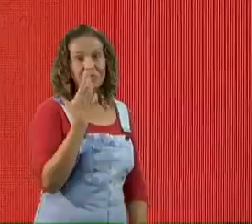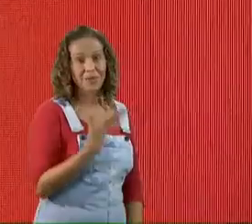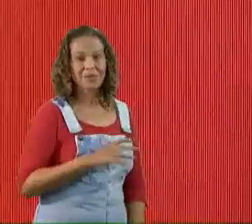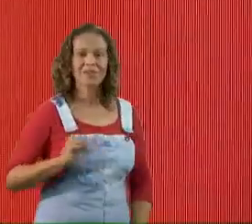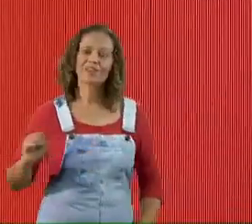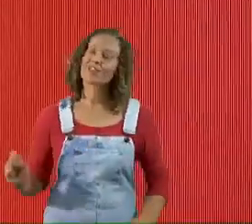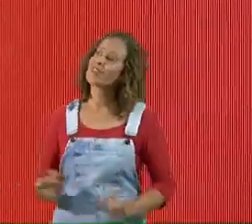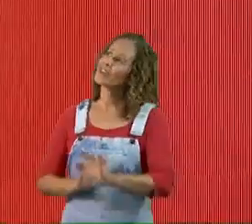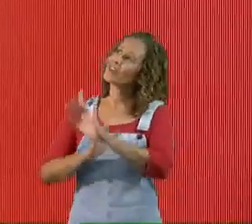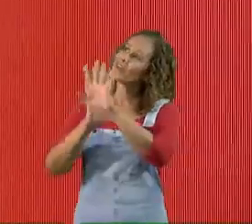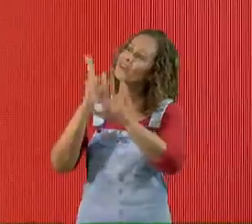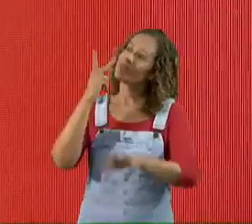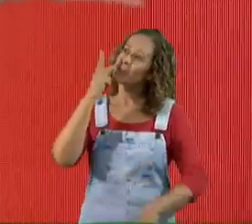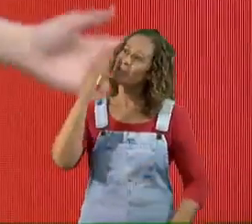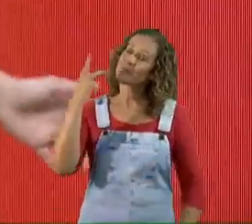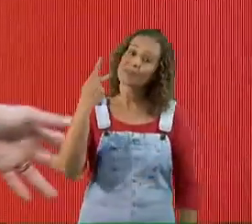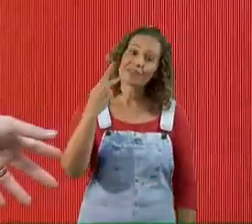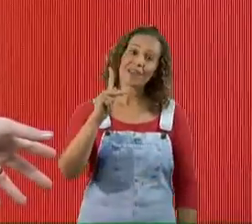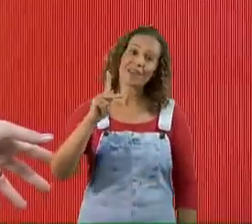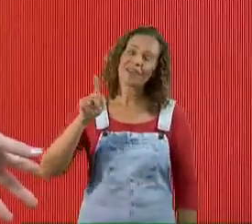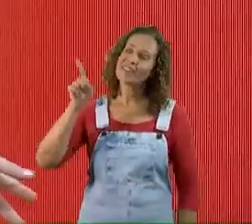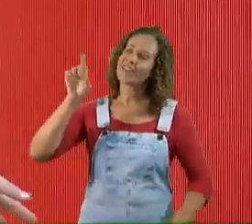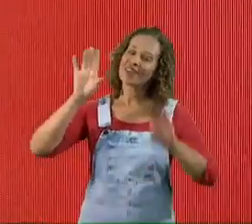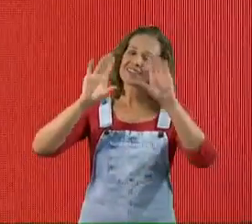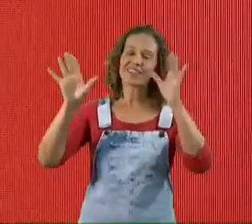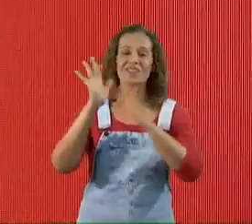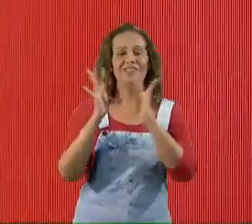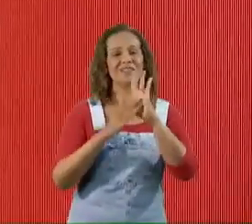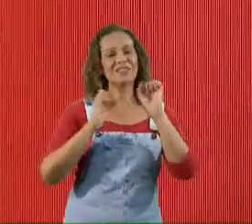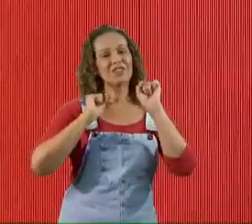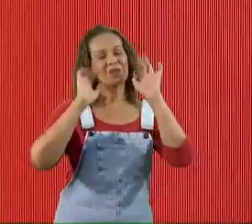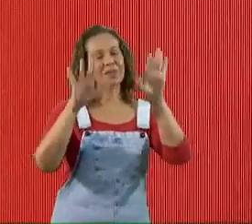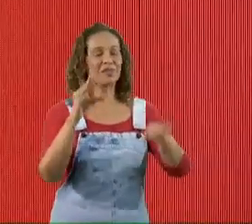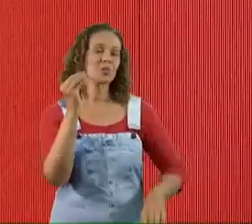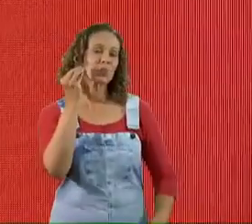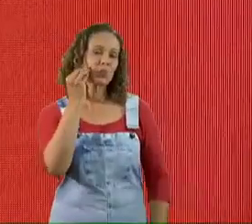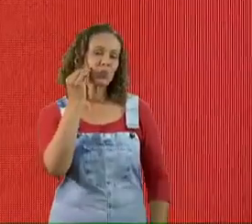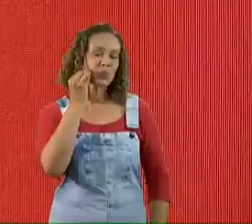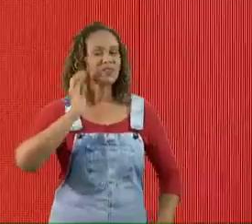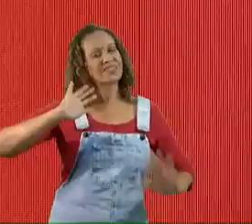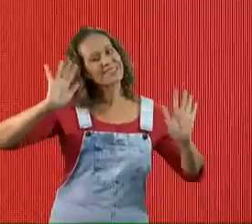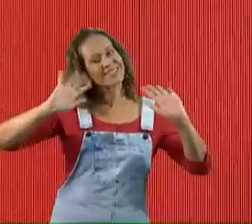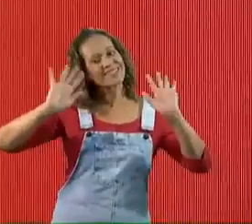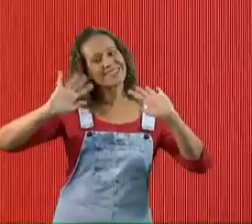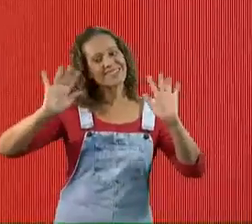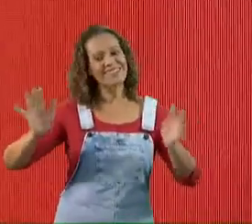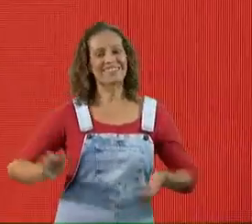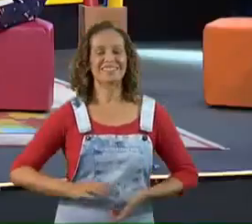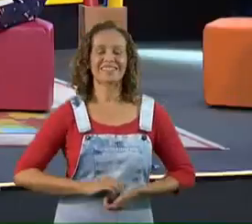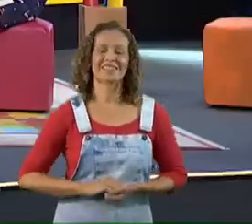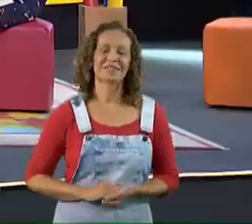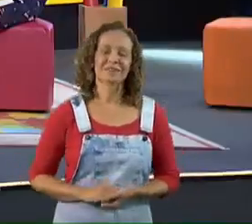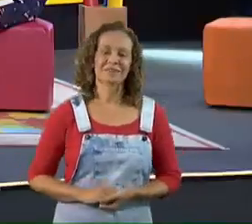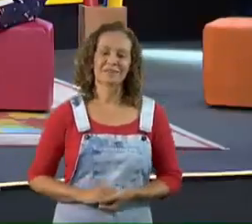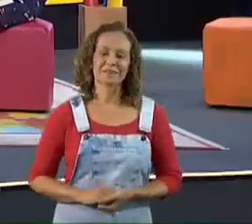Pai que está nos céus. Que Jesus te abençoe. Tchau!